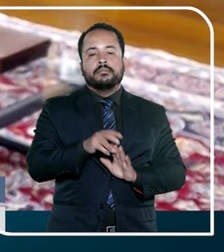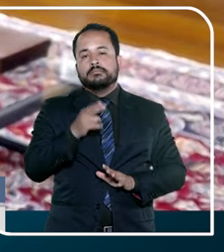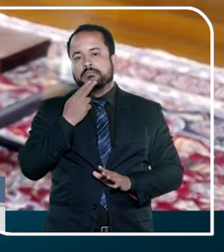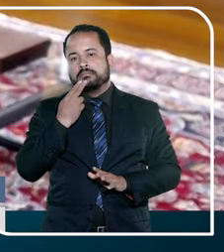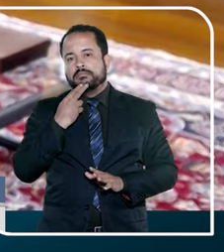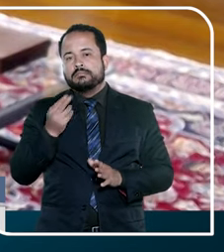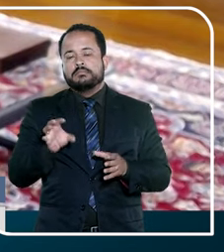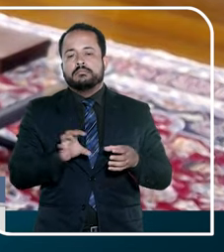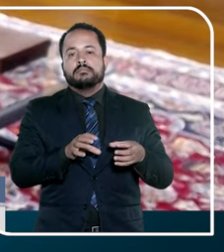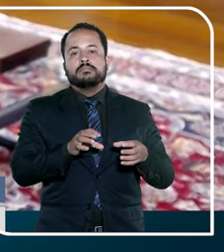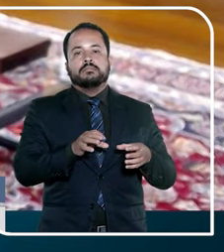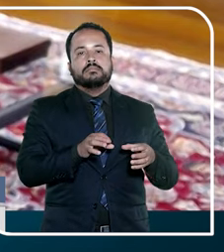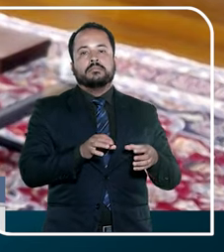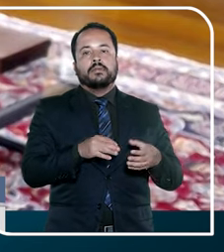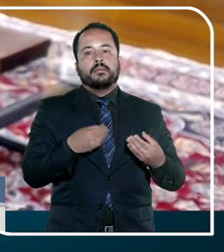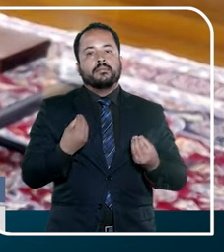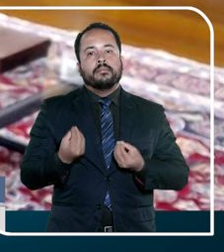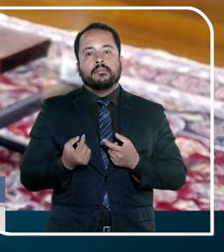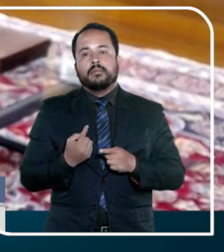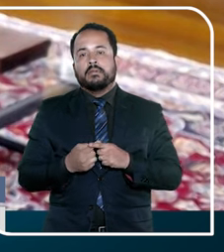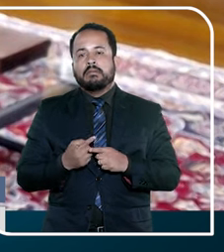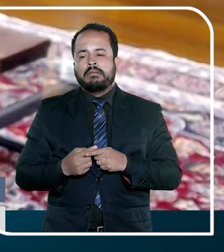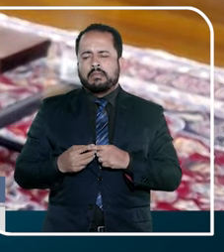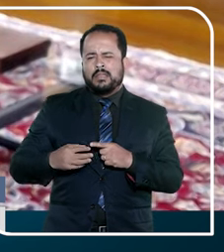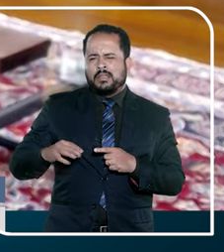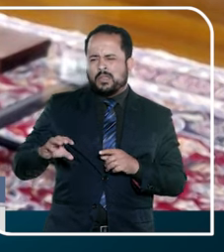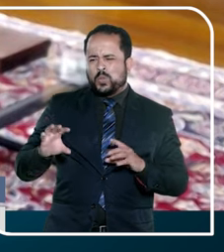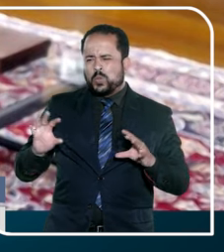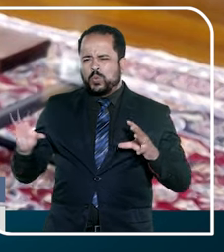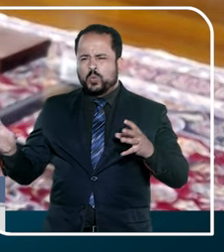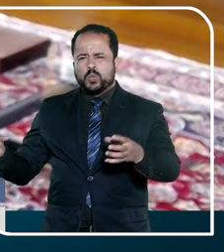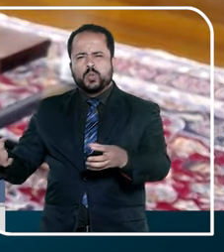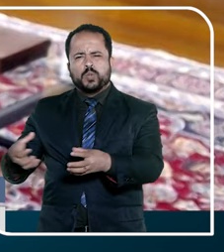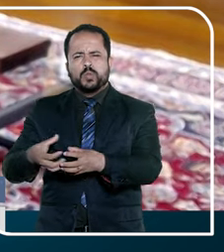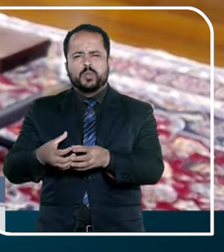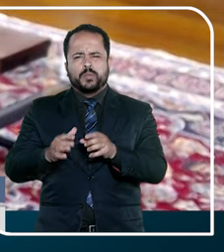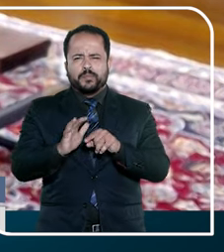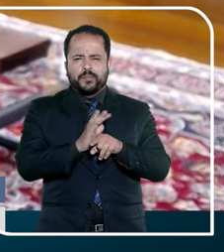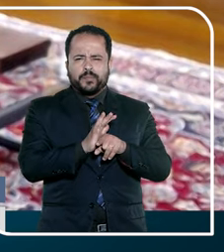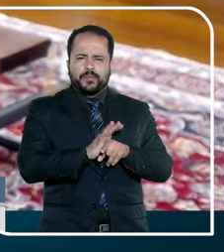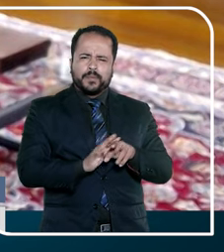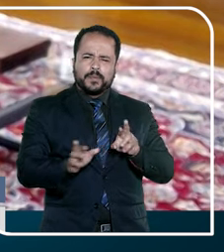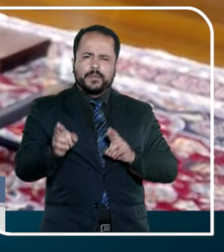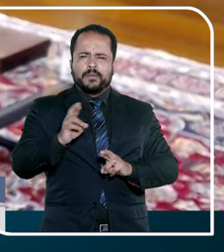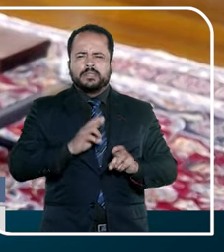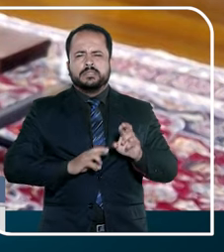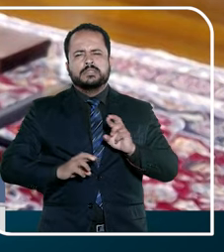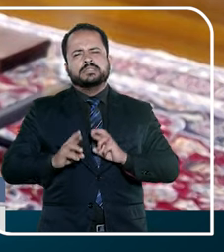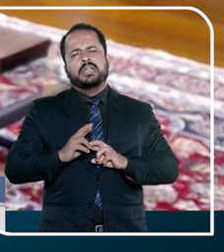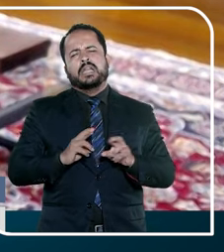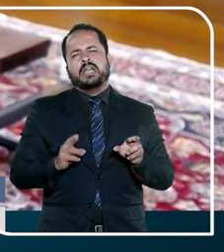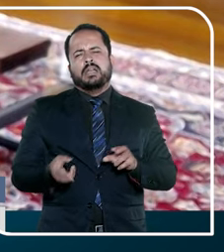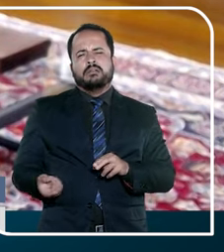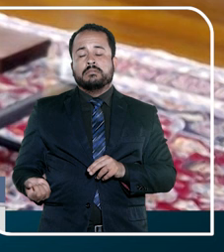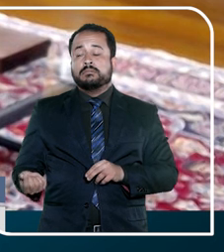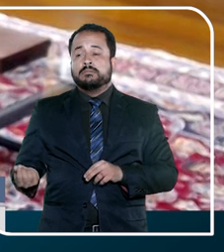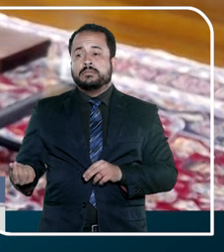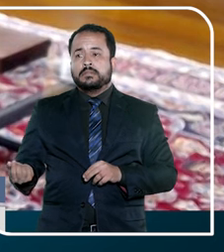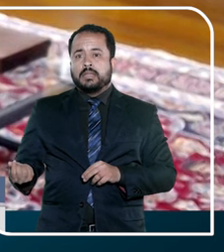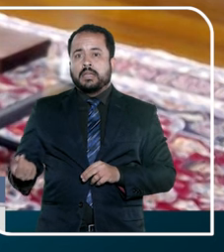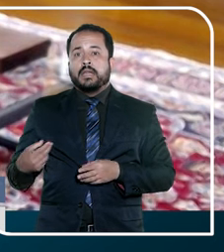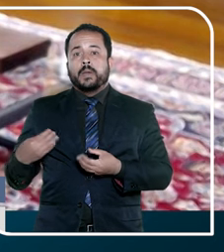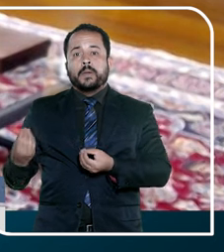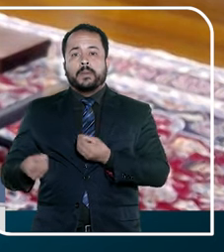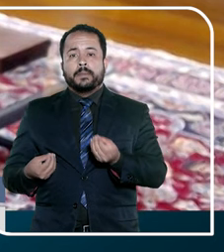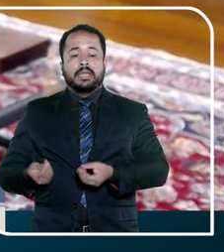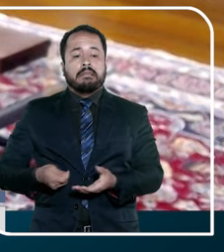toda o uma execução fiscal eh com os gastos que daí derivam para se cobrar menos que